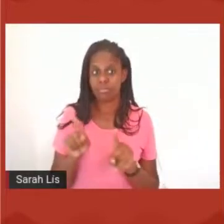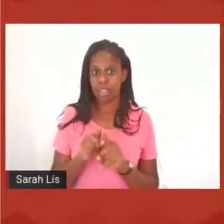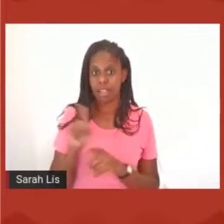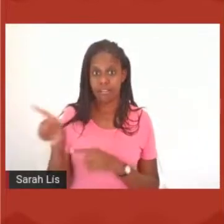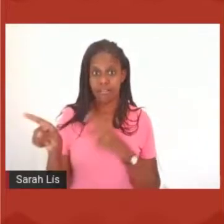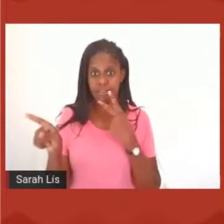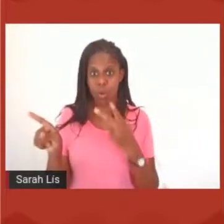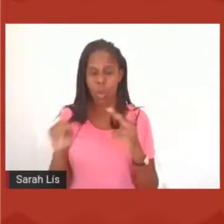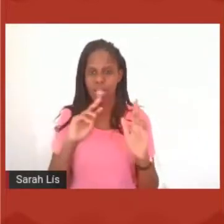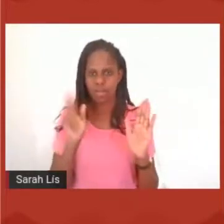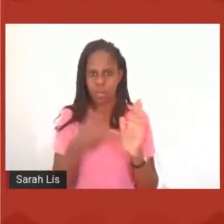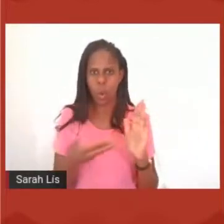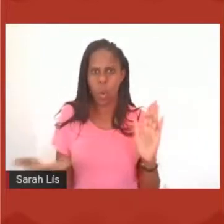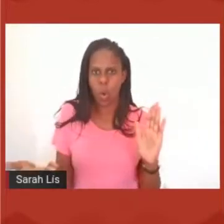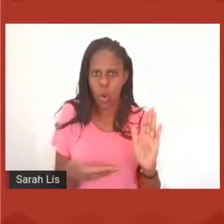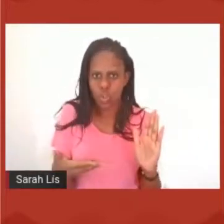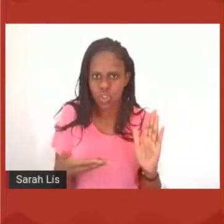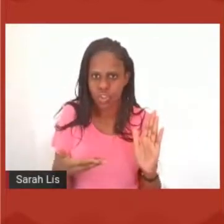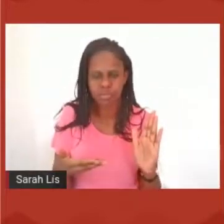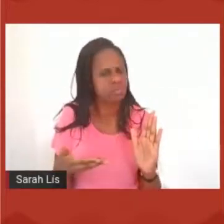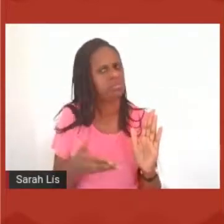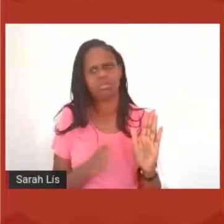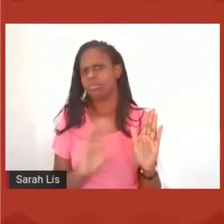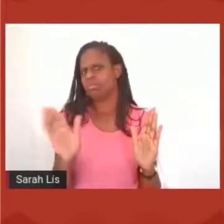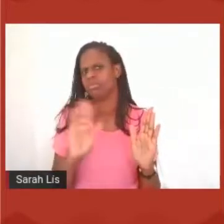não sai hoje daqui, só sai as perguntas.